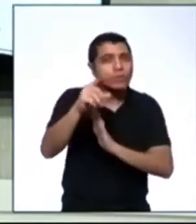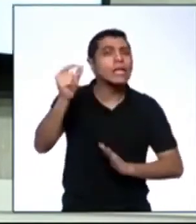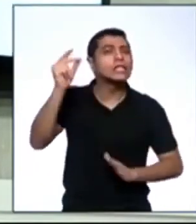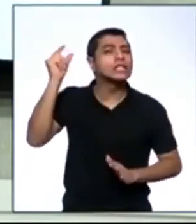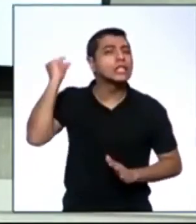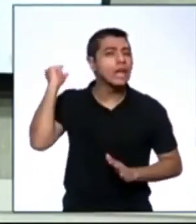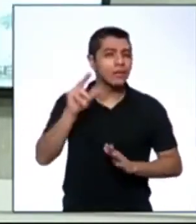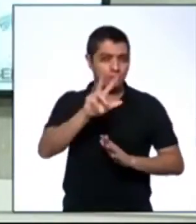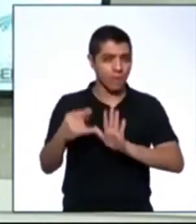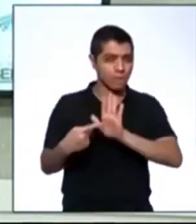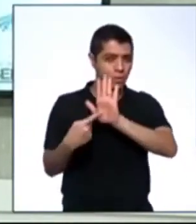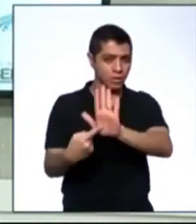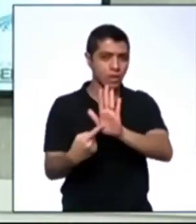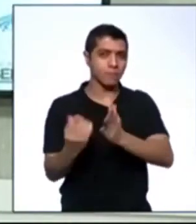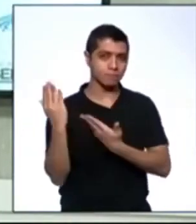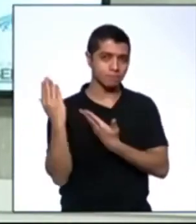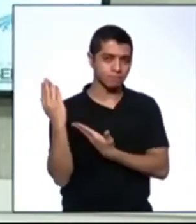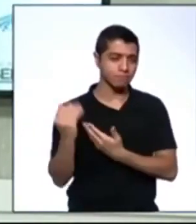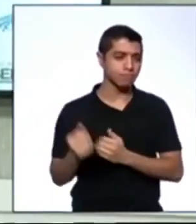mostrar aqui, é de